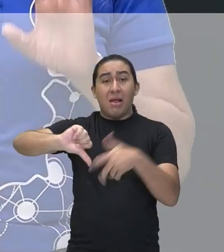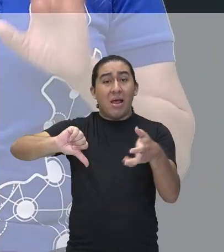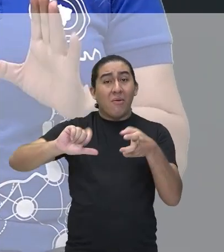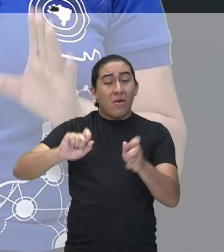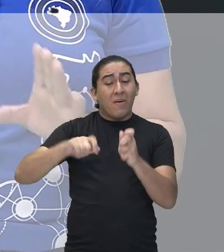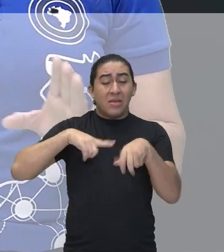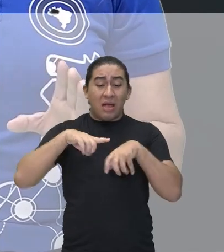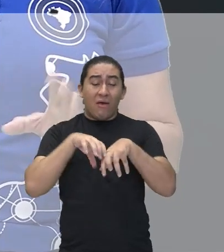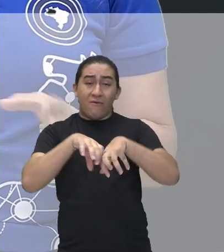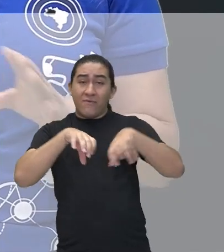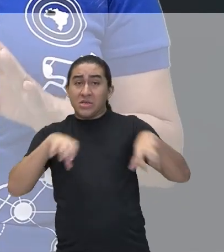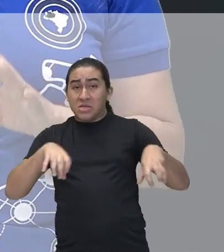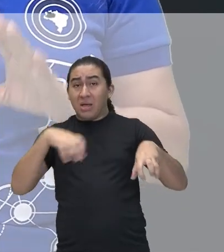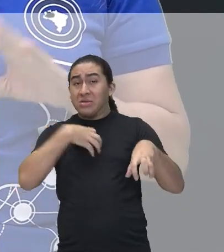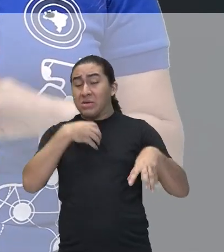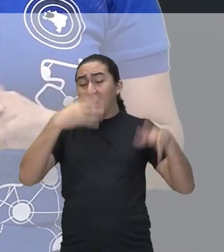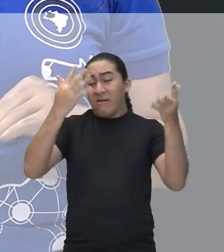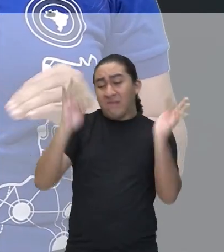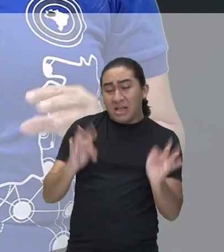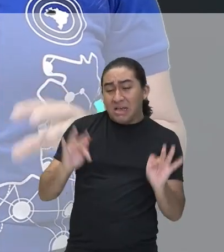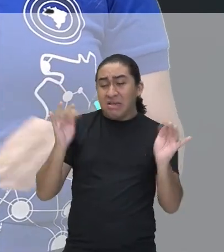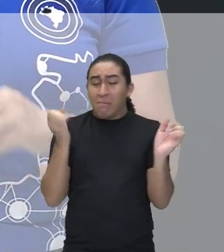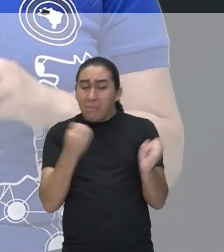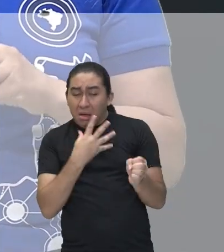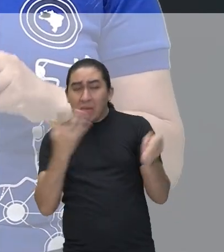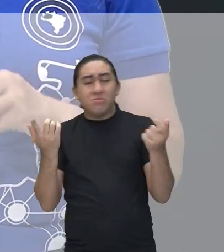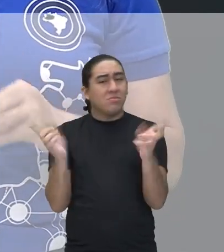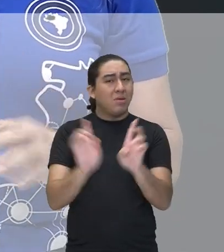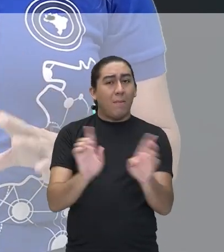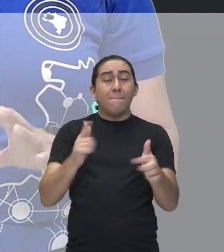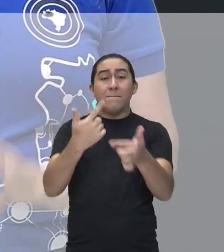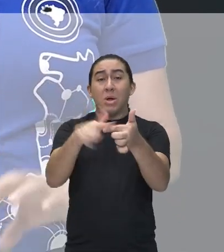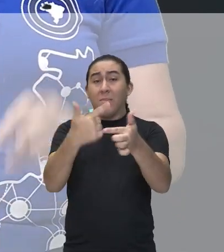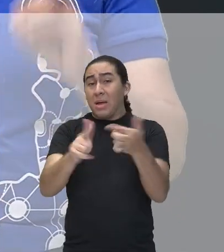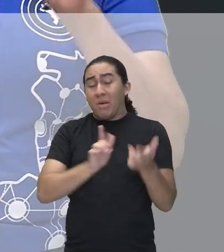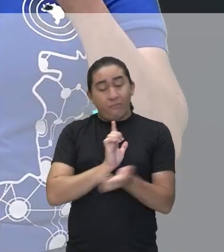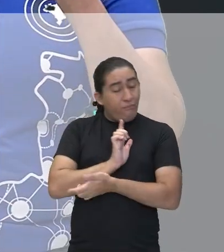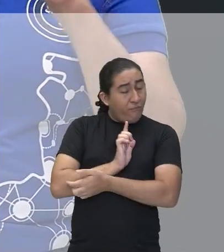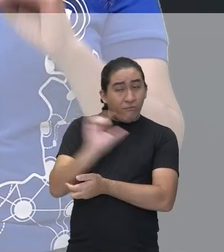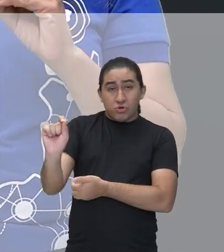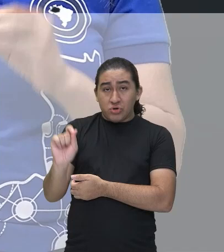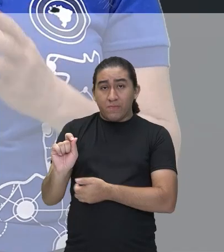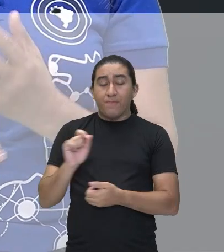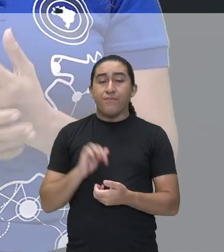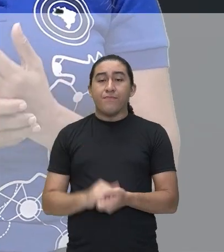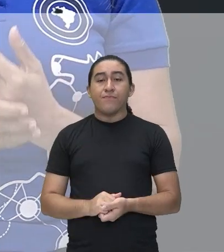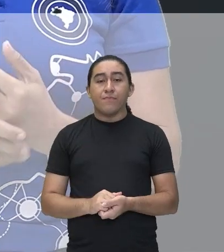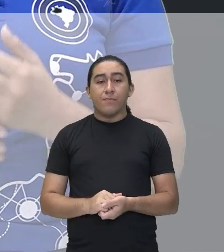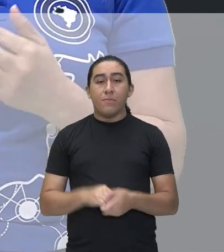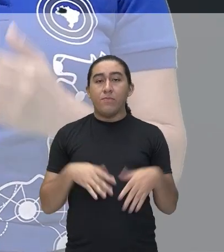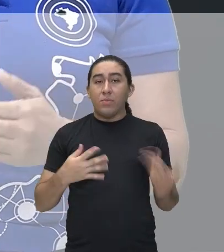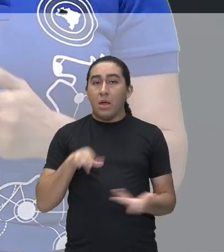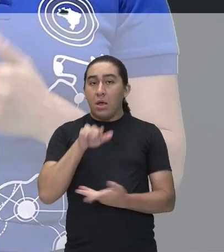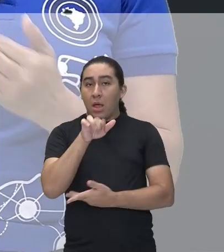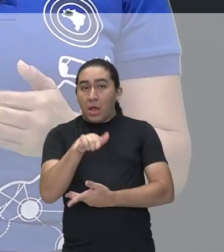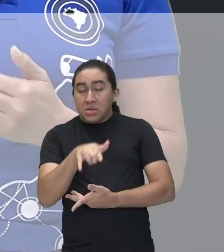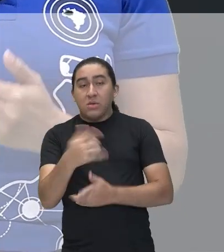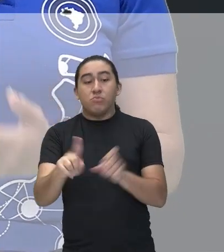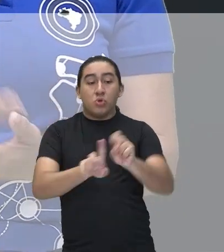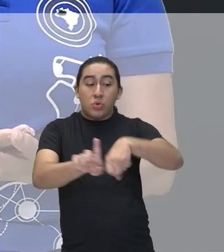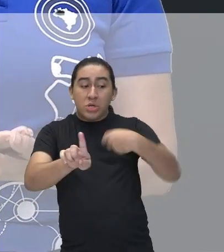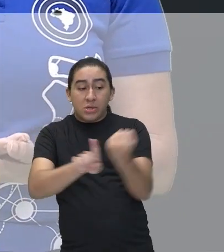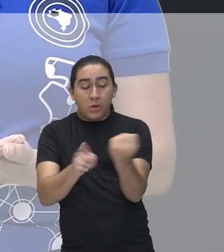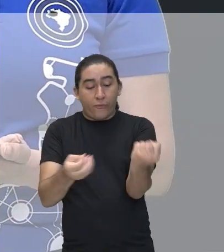segunda geração, eles não querem saber de problemas, eles querem fugir. Então, essa decadência da vida e da sociedade é